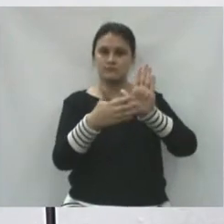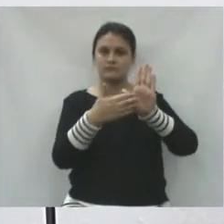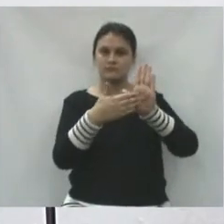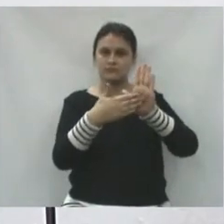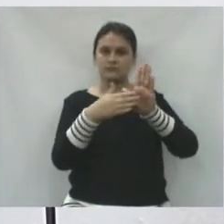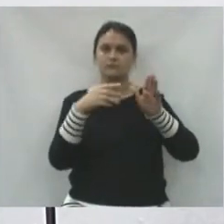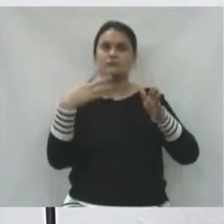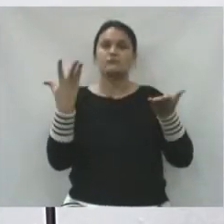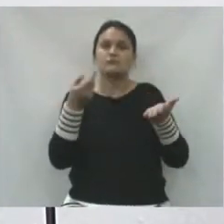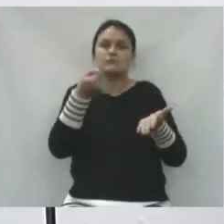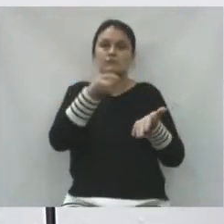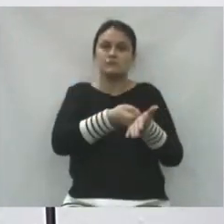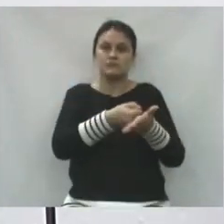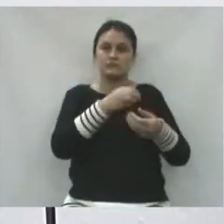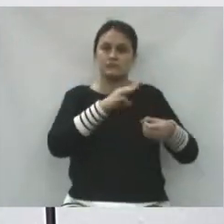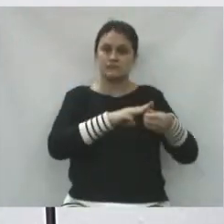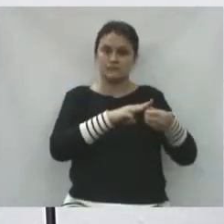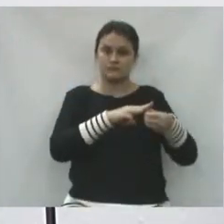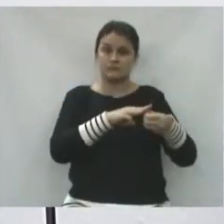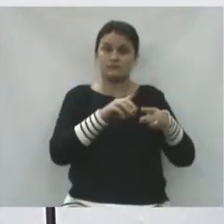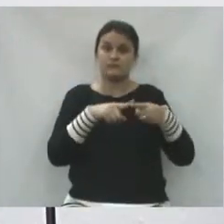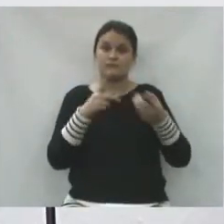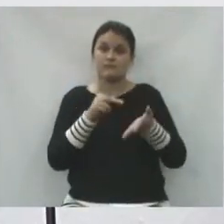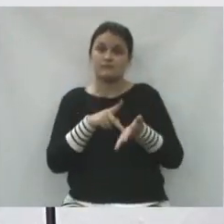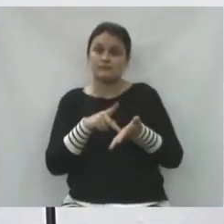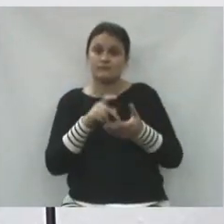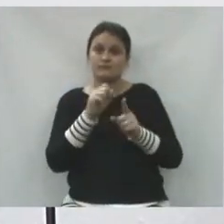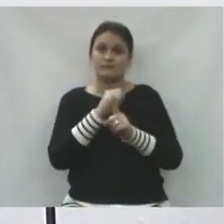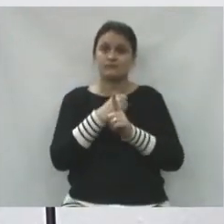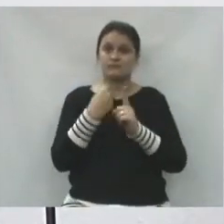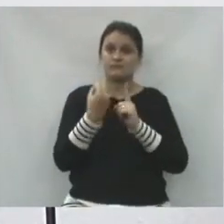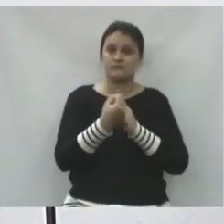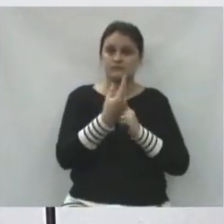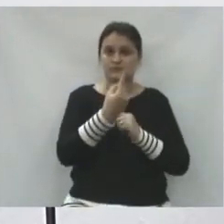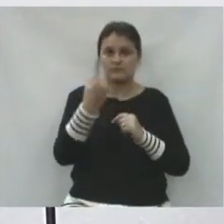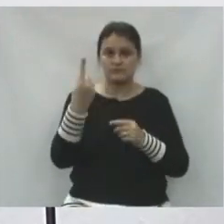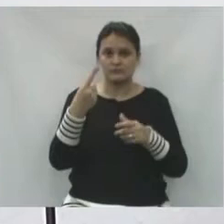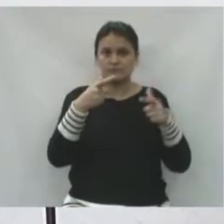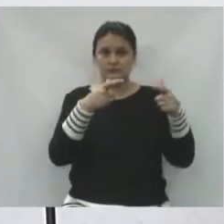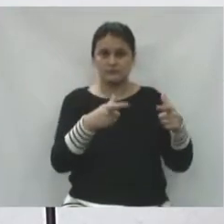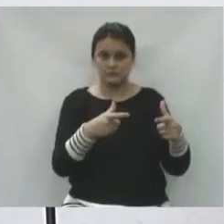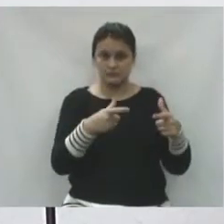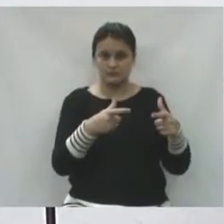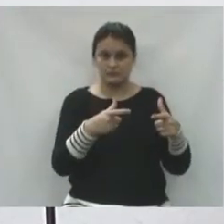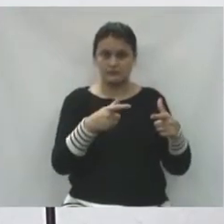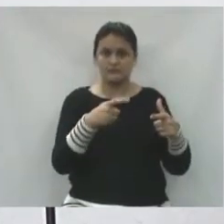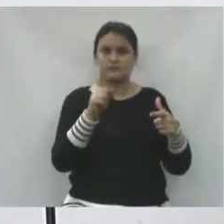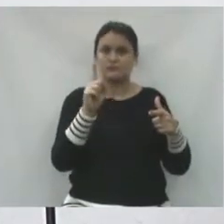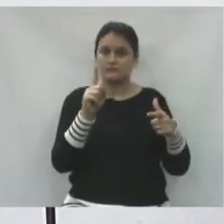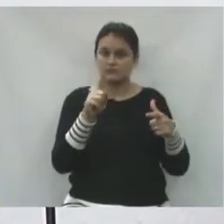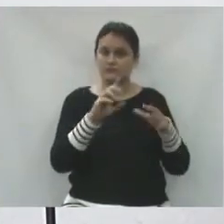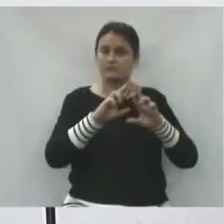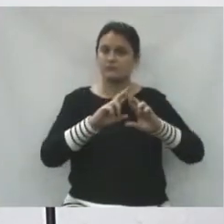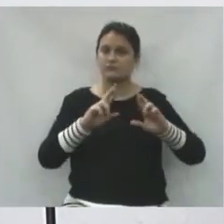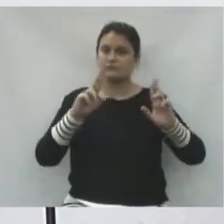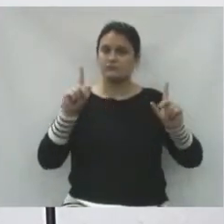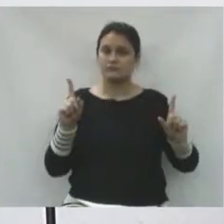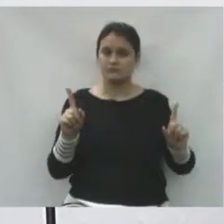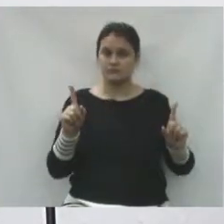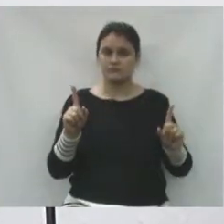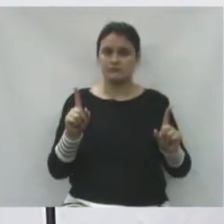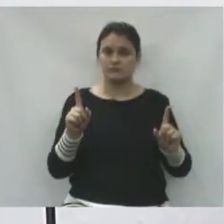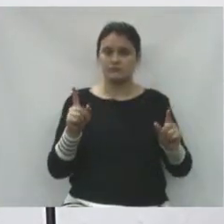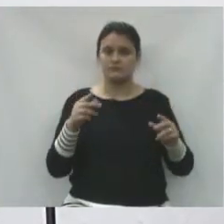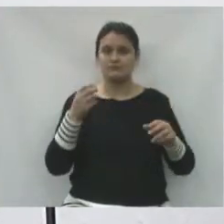diretamente a obrigação do município. Porém, devido à realidade social e econômica a respeito das peculiaridades locais, é totalmente